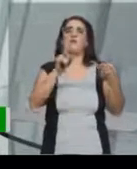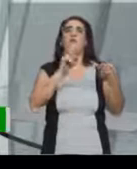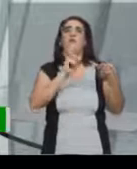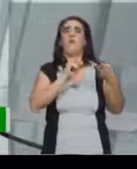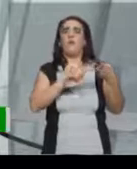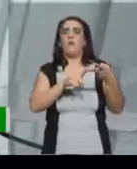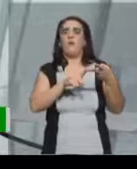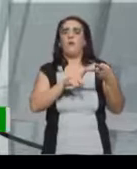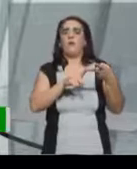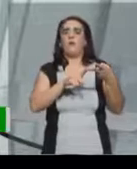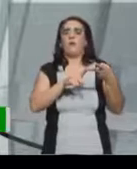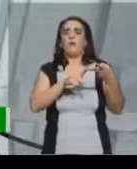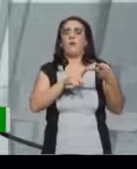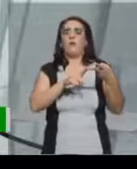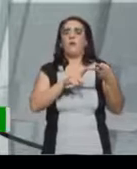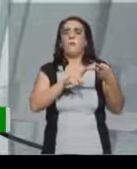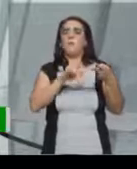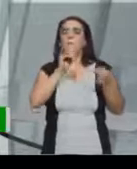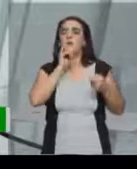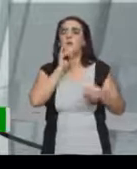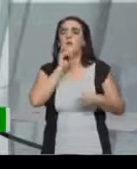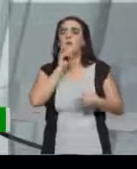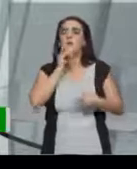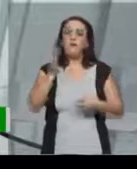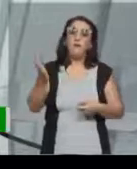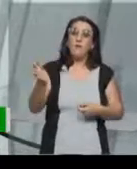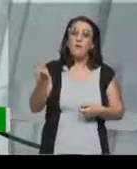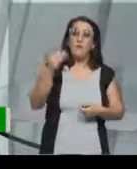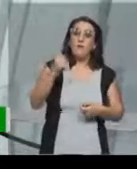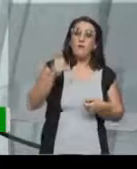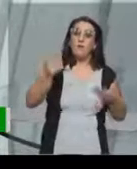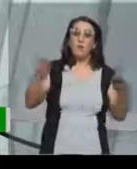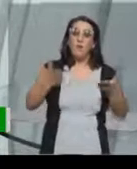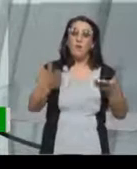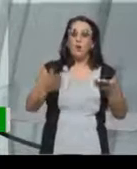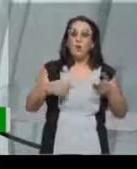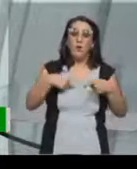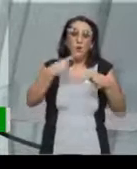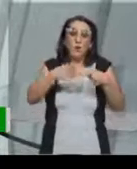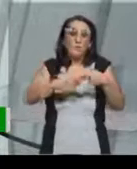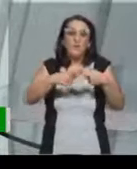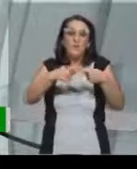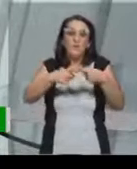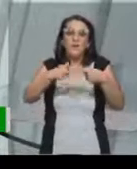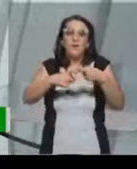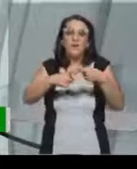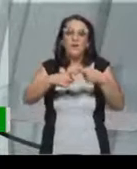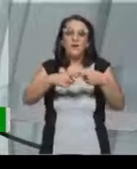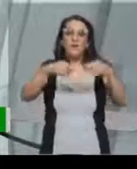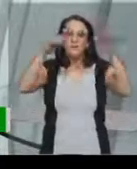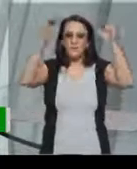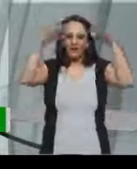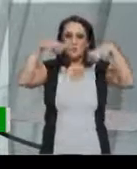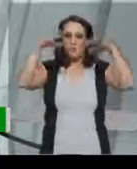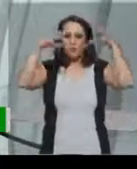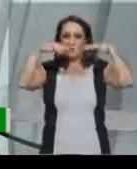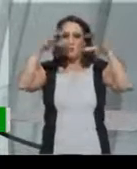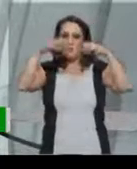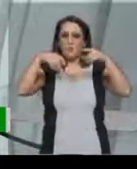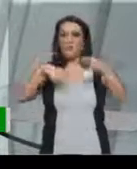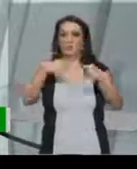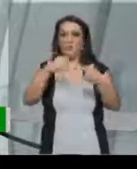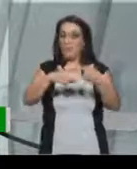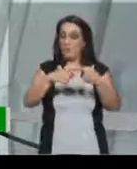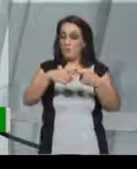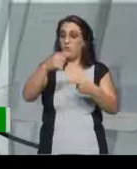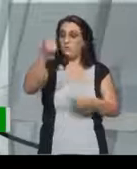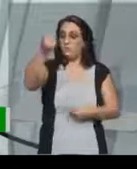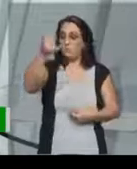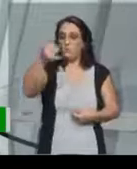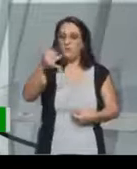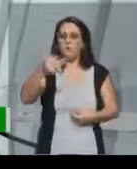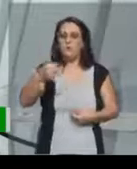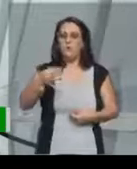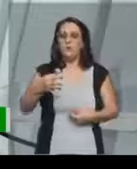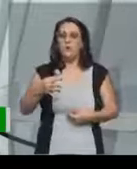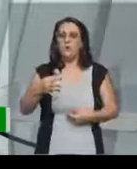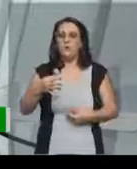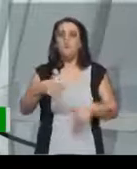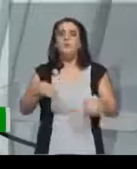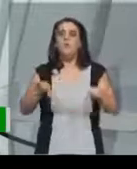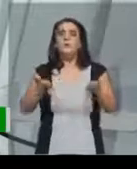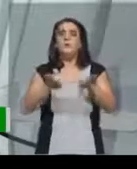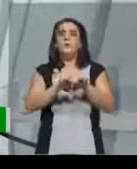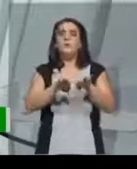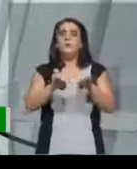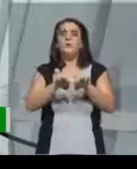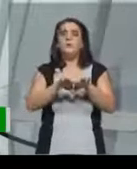teremos, por exemplo, a explicativa, vem agora porque vai chover, tá vendo? Porque está explicando porque é para vir agora. E nós temos